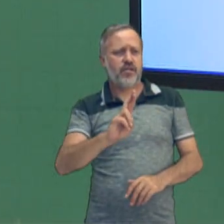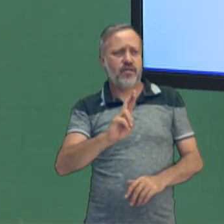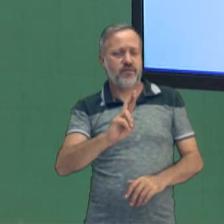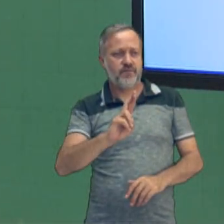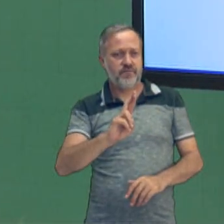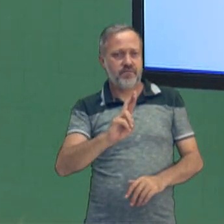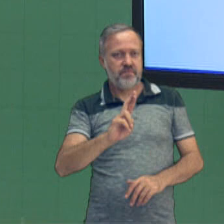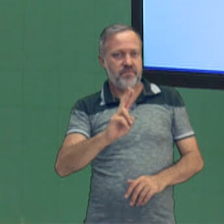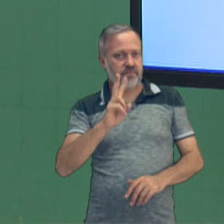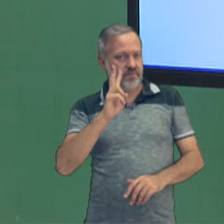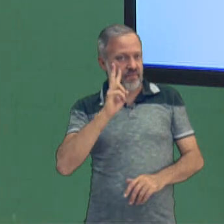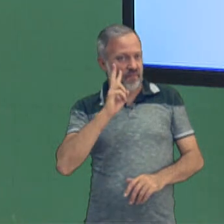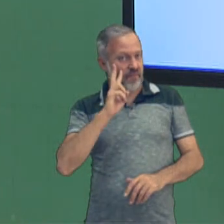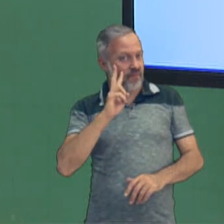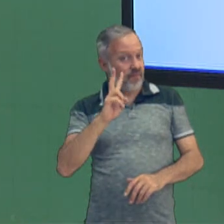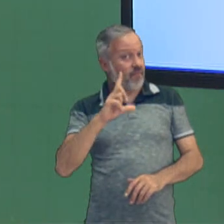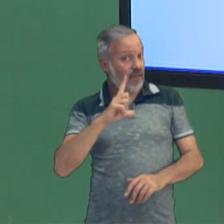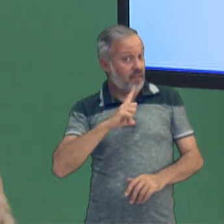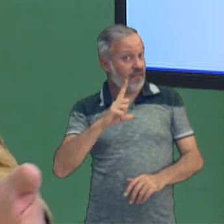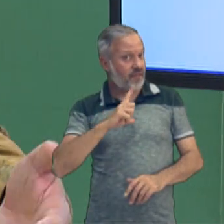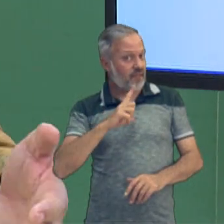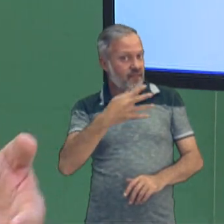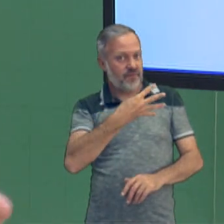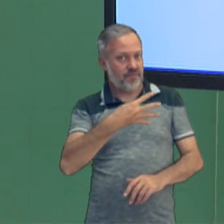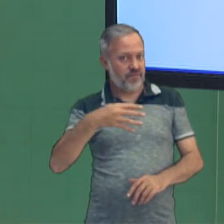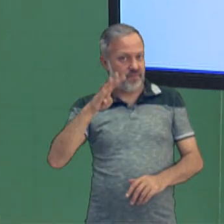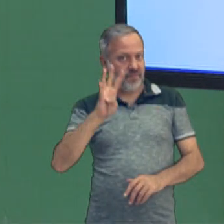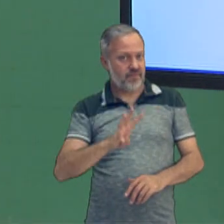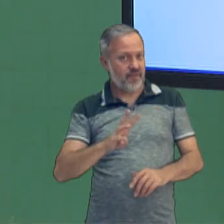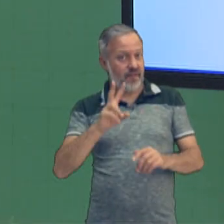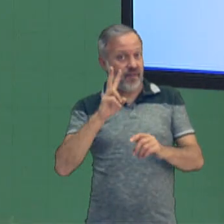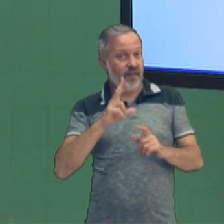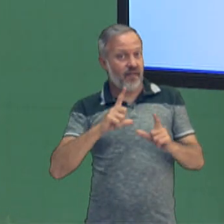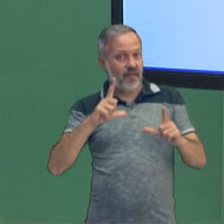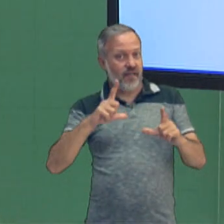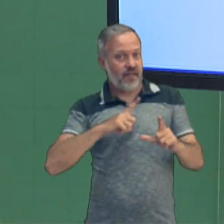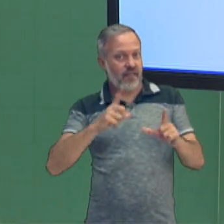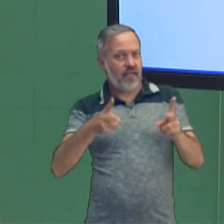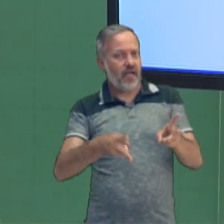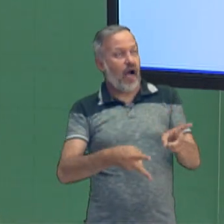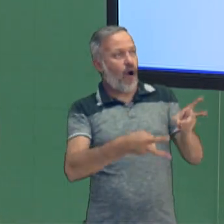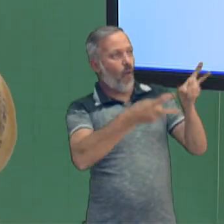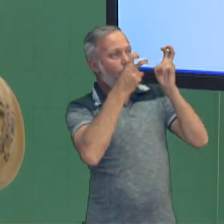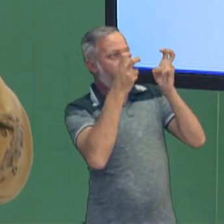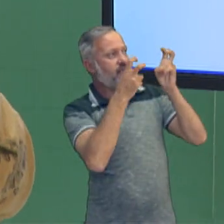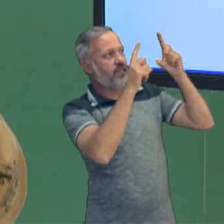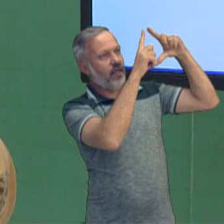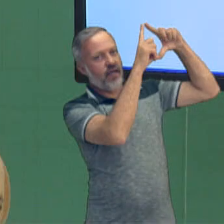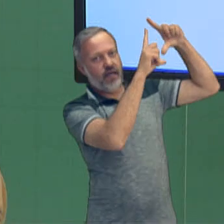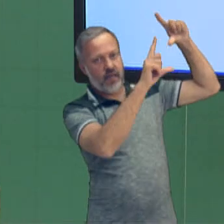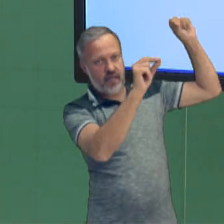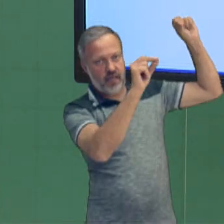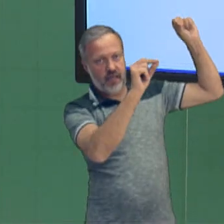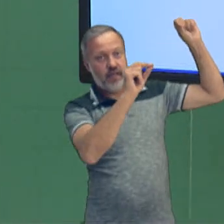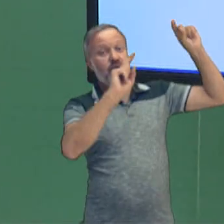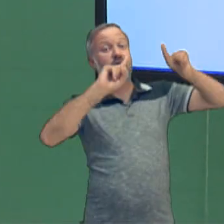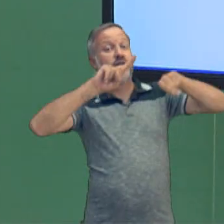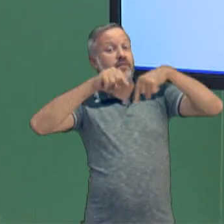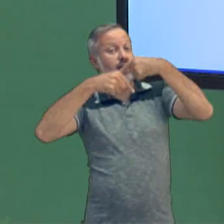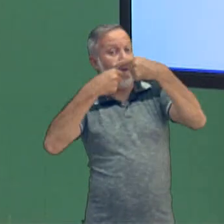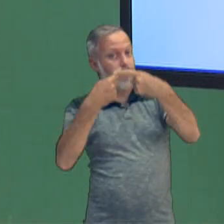um calendário feito de observação lunar, tem mais ou menos 10 mil anos. Depois o calendário